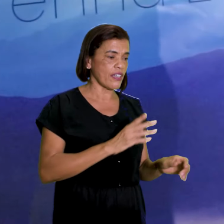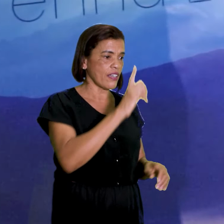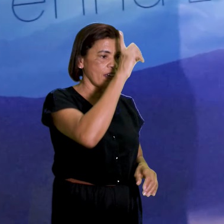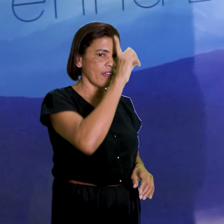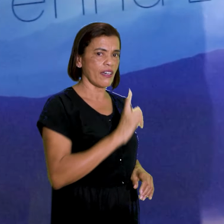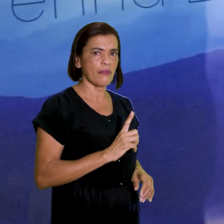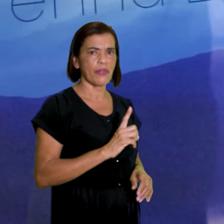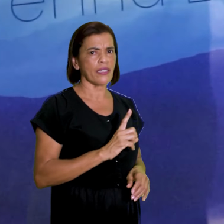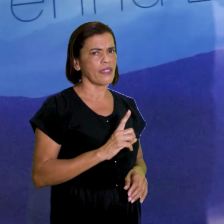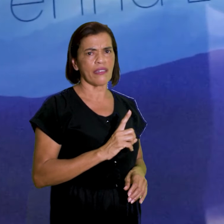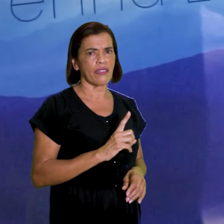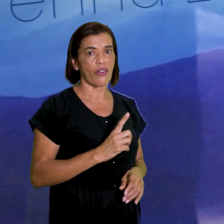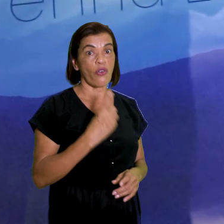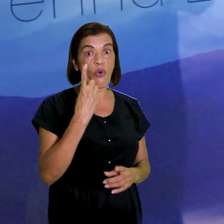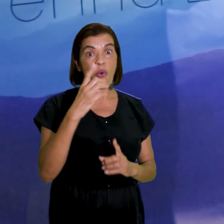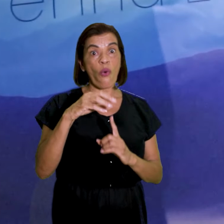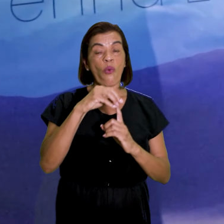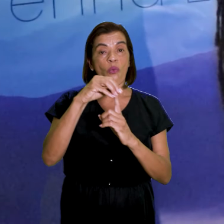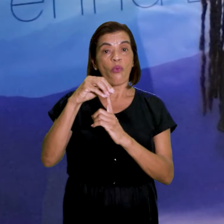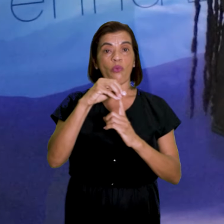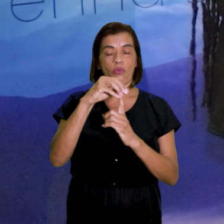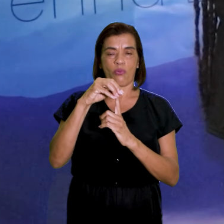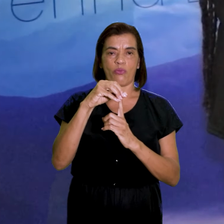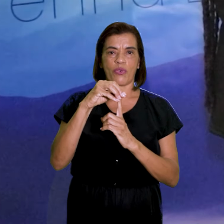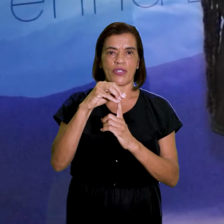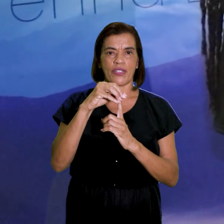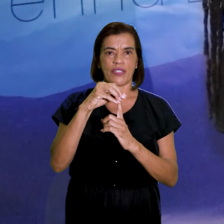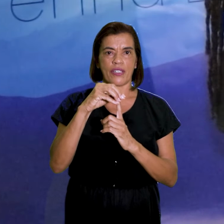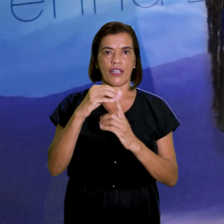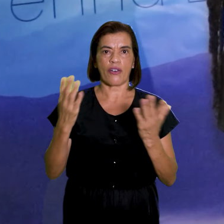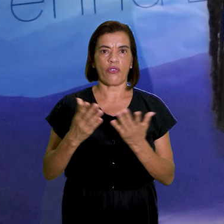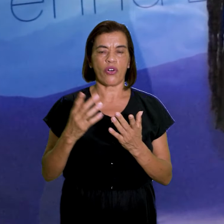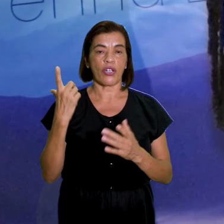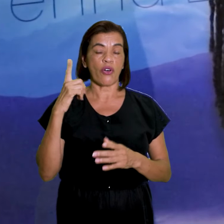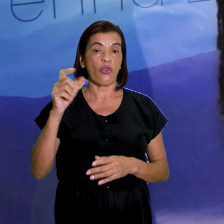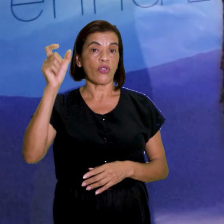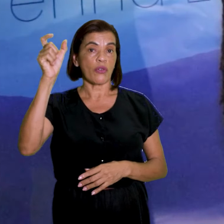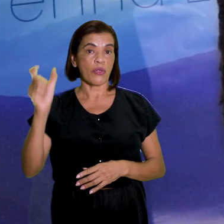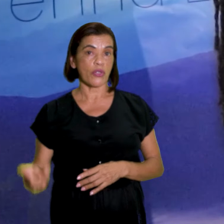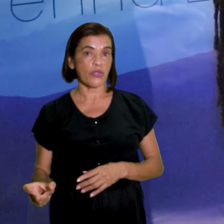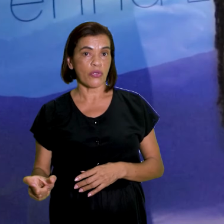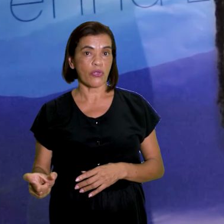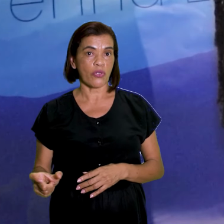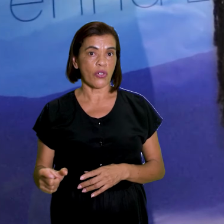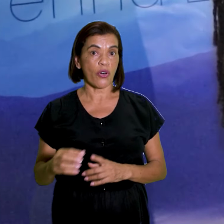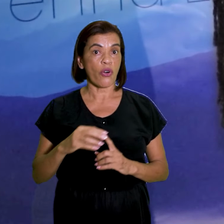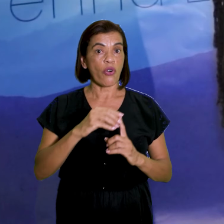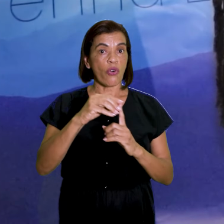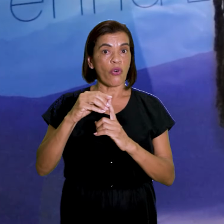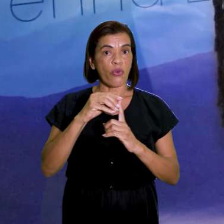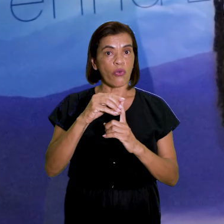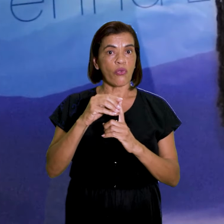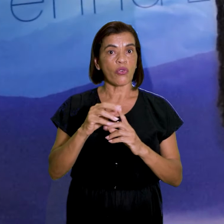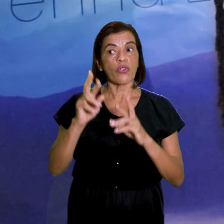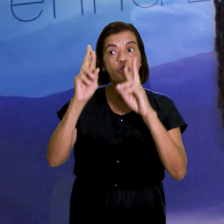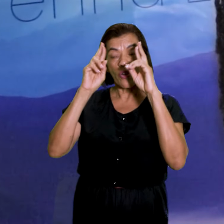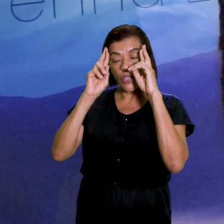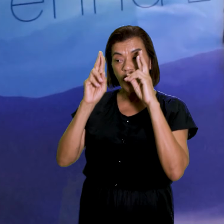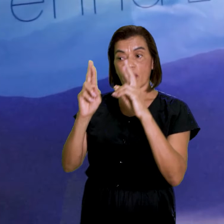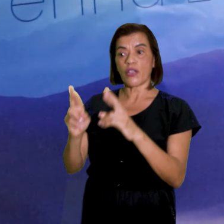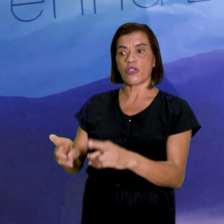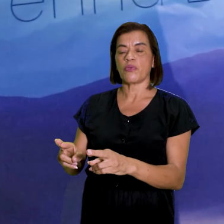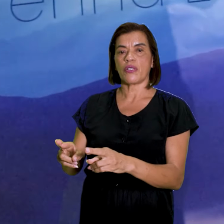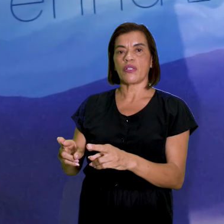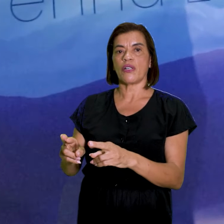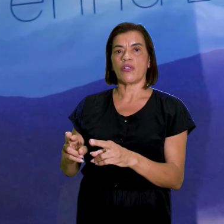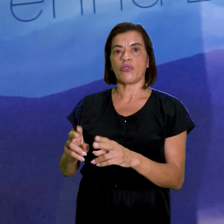caminho, totalmente contrário desses dois. Entendeu? A outra pessoa é o que é, respeitando também os direitos